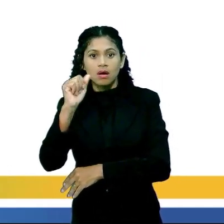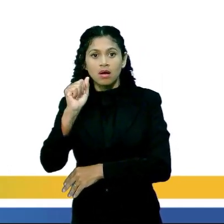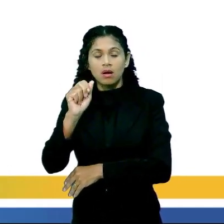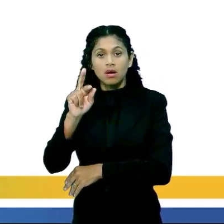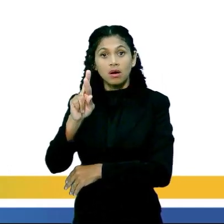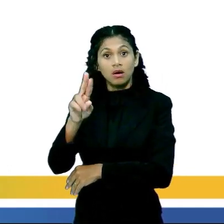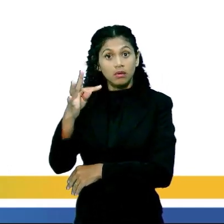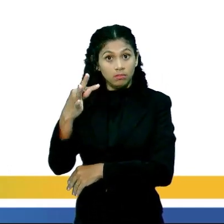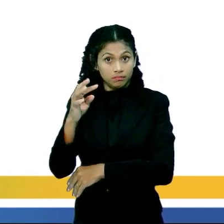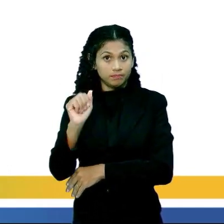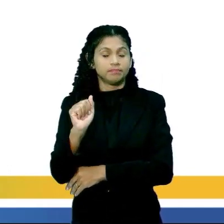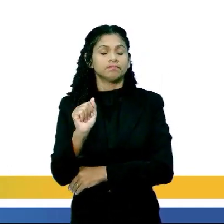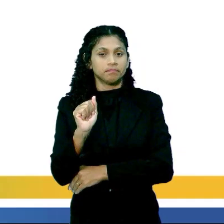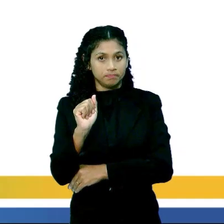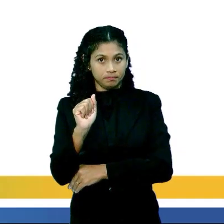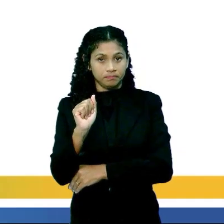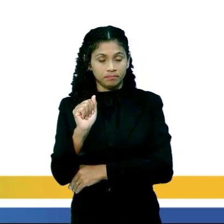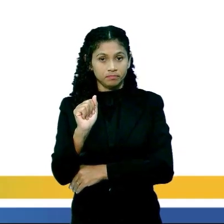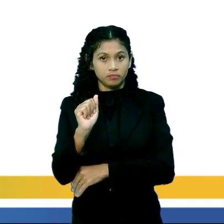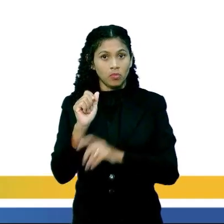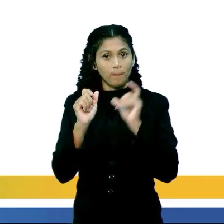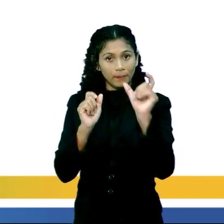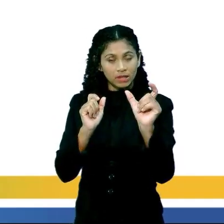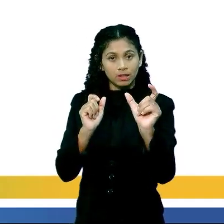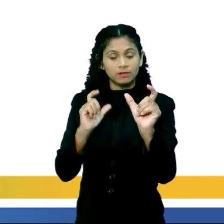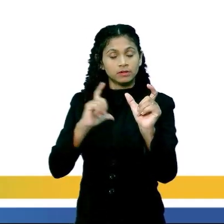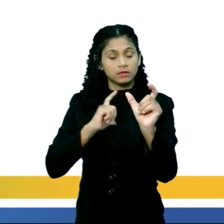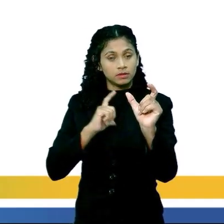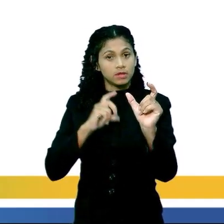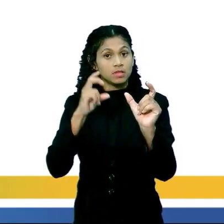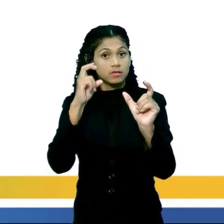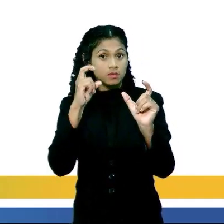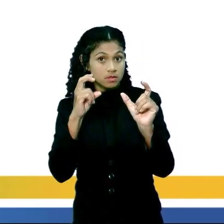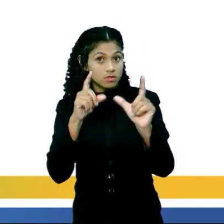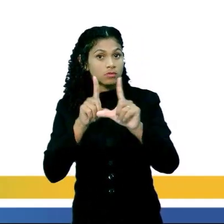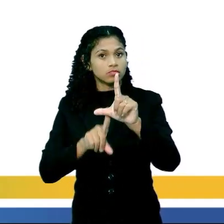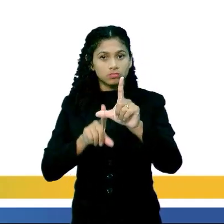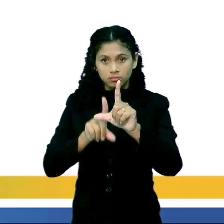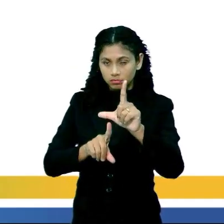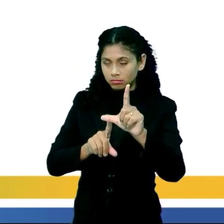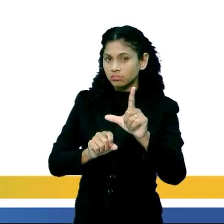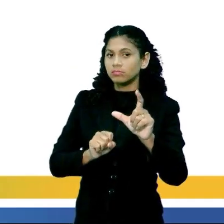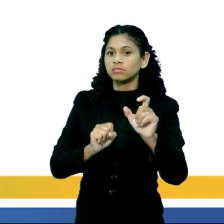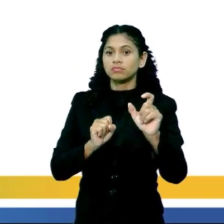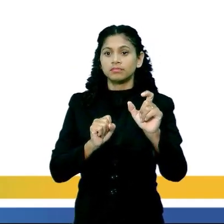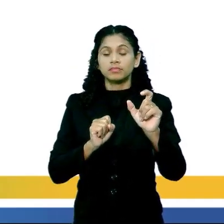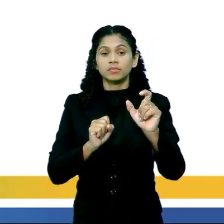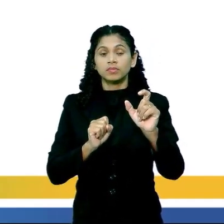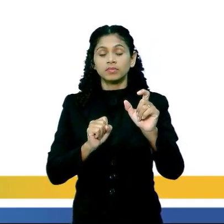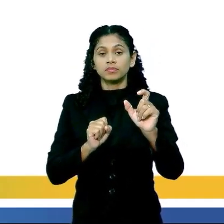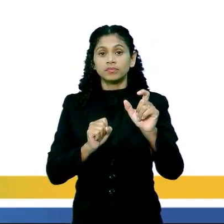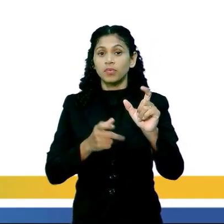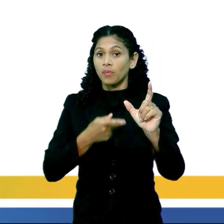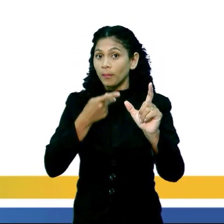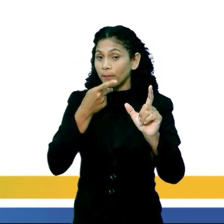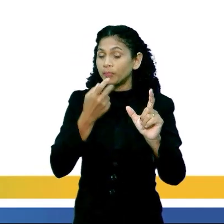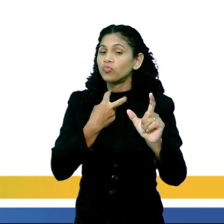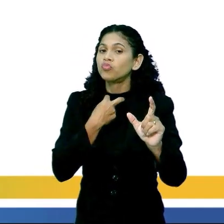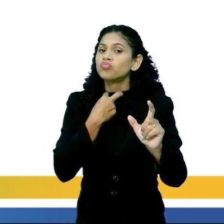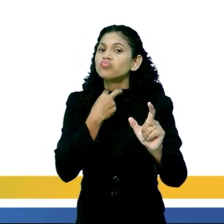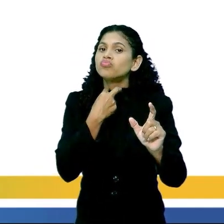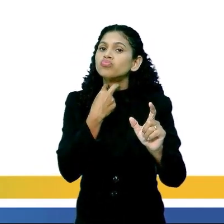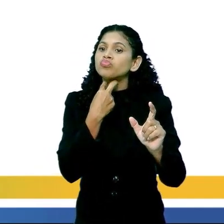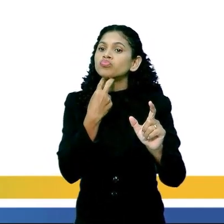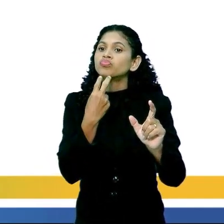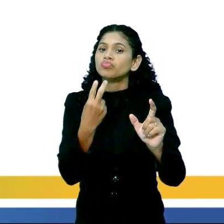né, com 5 letras. Elas são pronunciadas, né, de igual forma, ou seja, são homófonas.